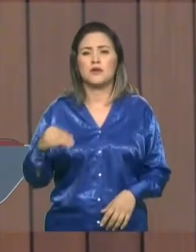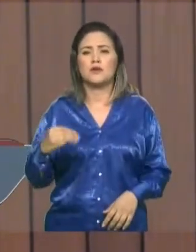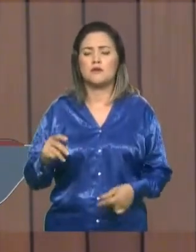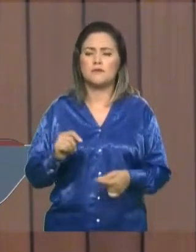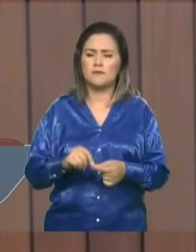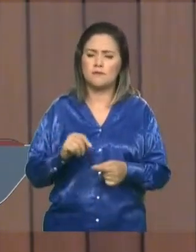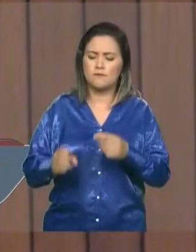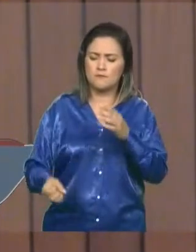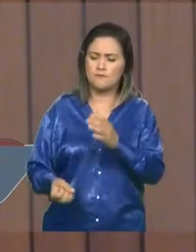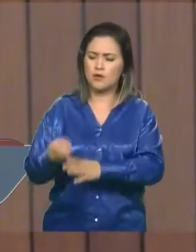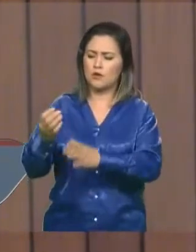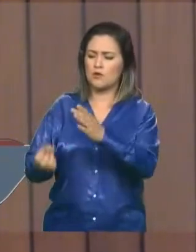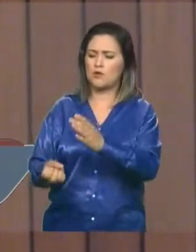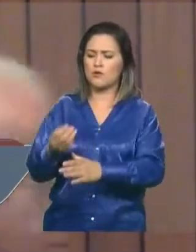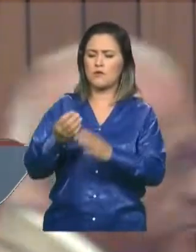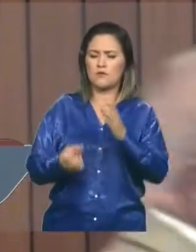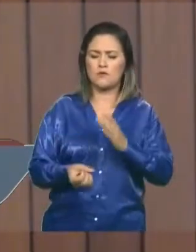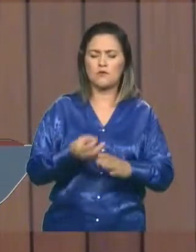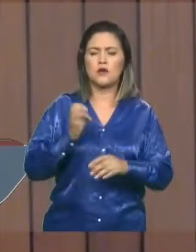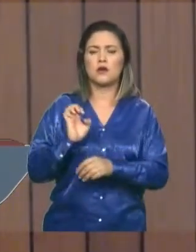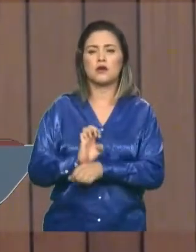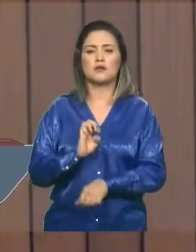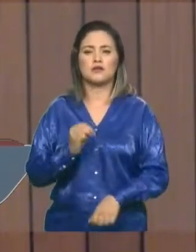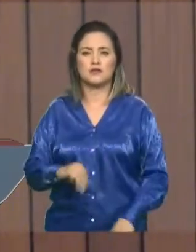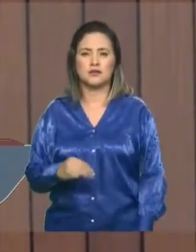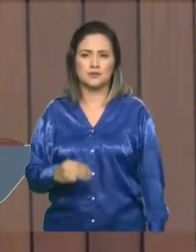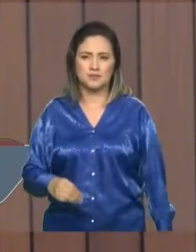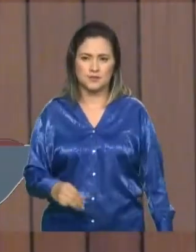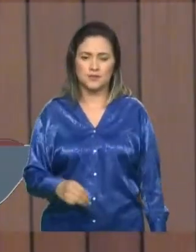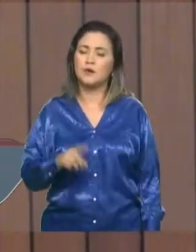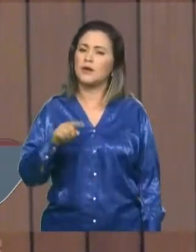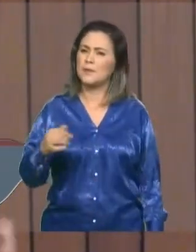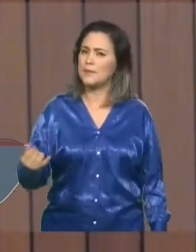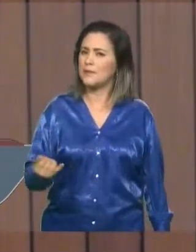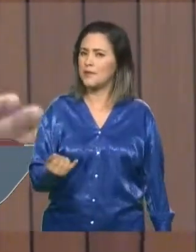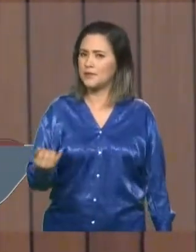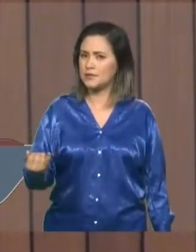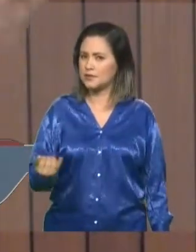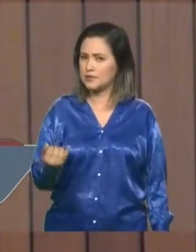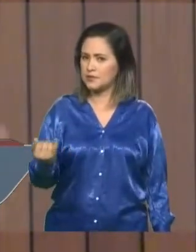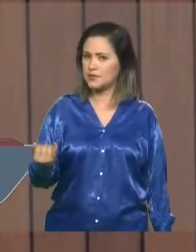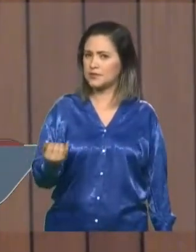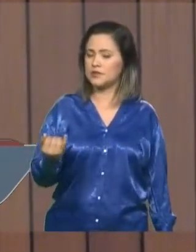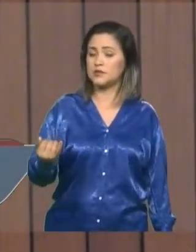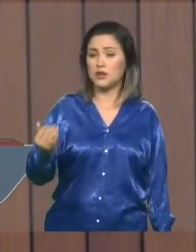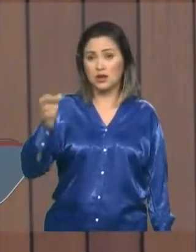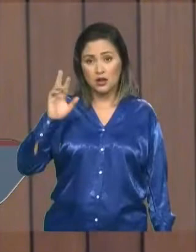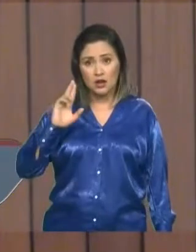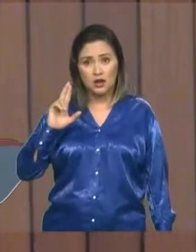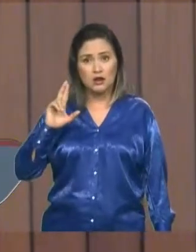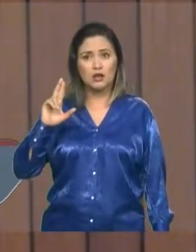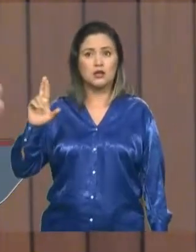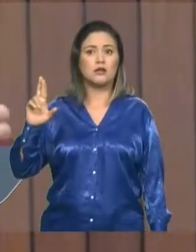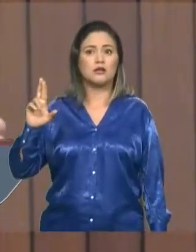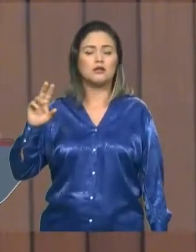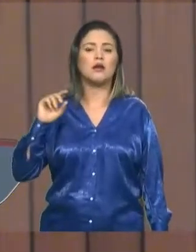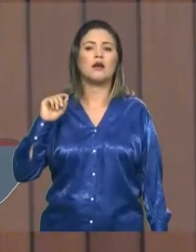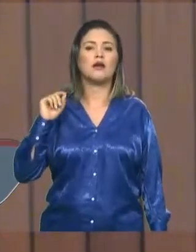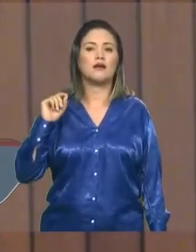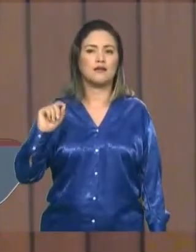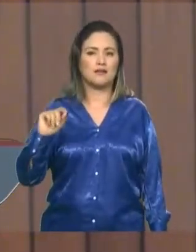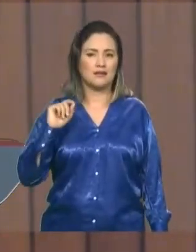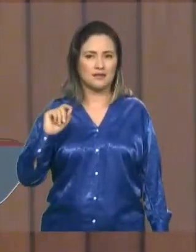as vidas das pessoas. Isto é muito importante, ter a referência desta liderança que está